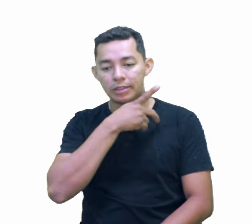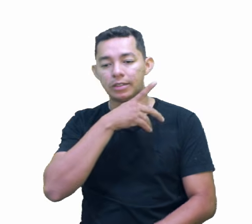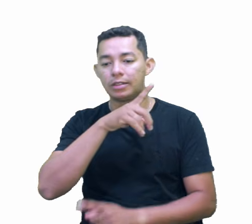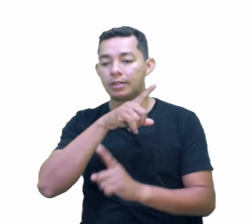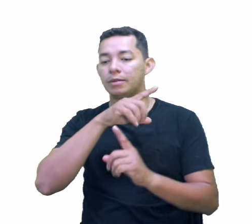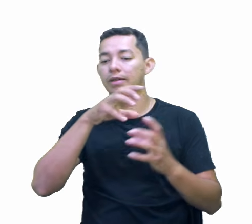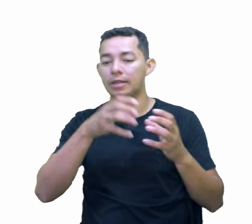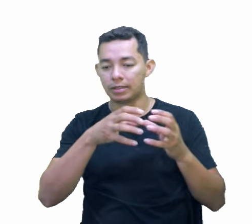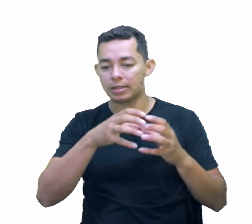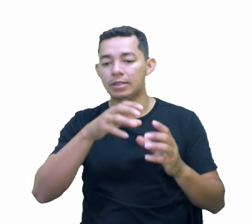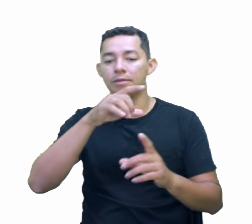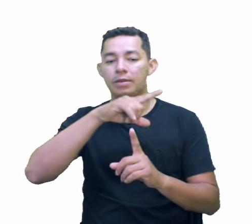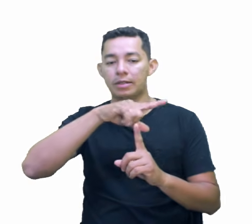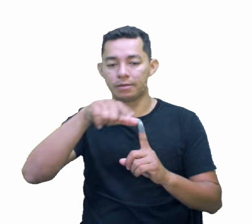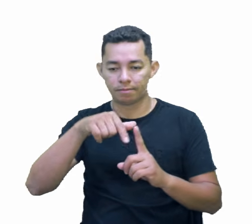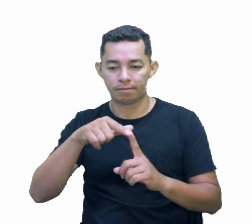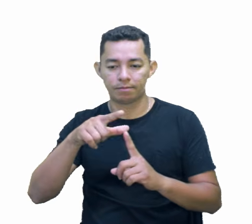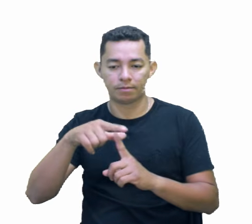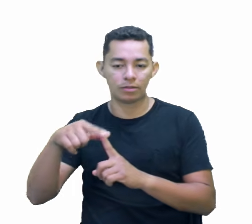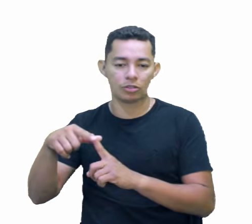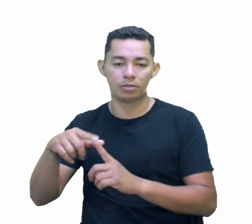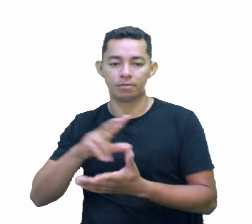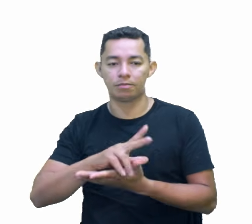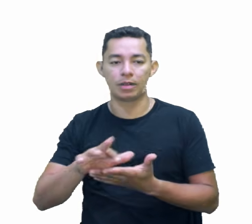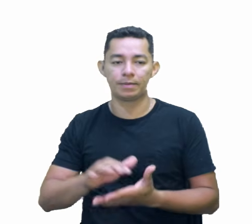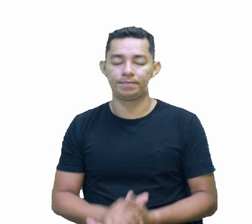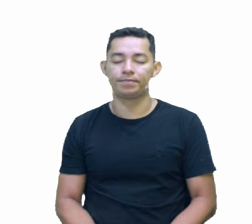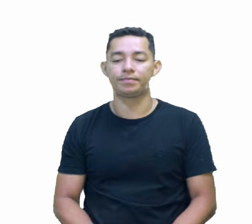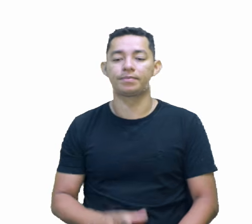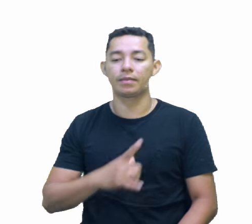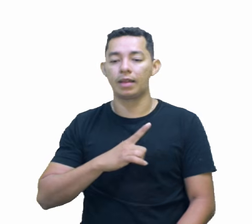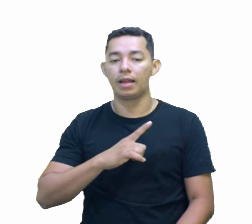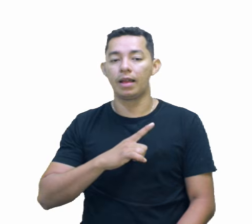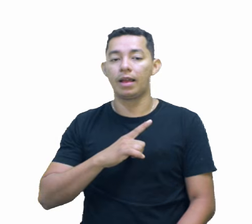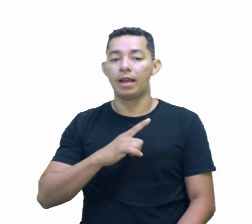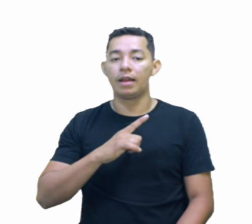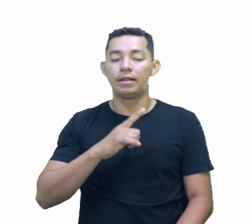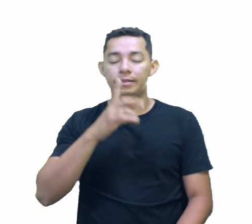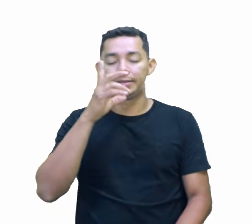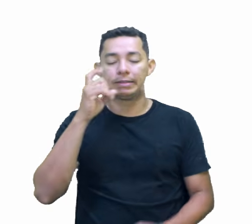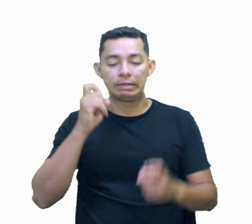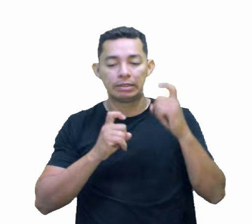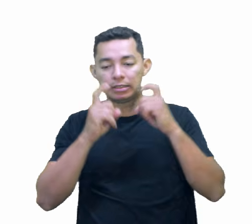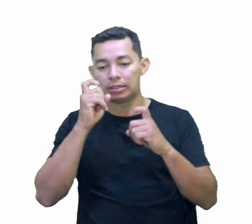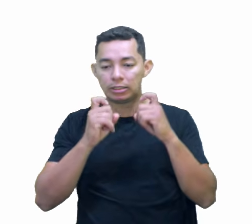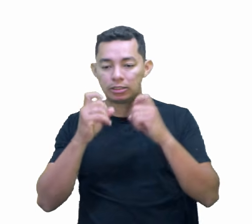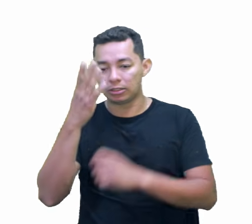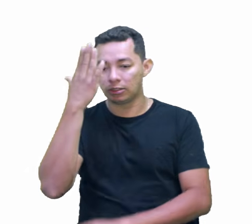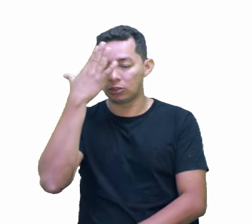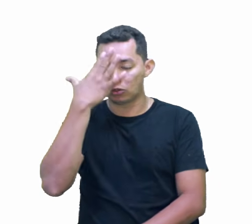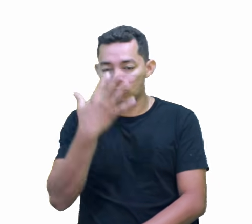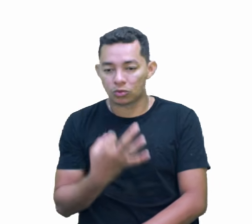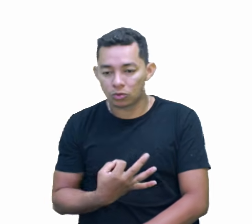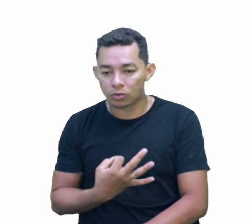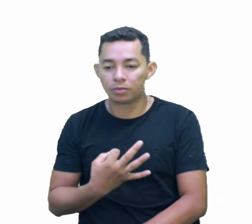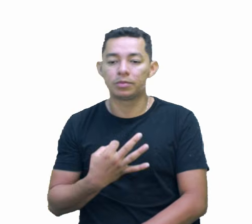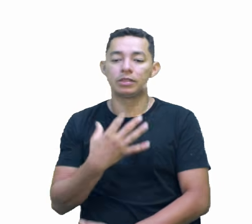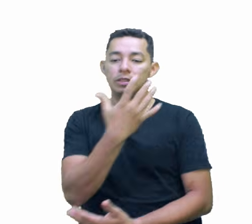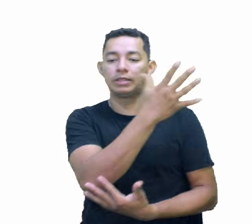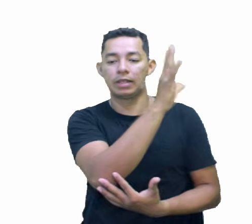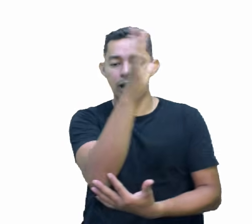ecologia. Tá? Ela se preocupa com o entendimento e funcionamento de toda a natureza,